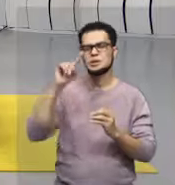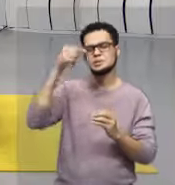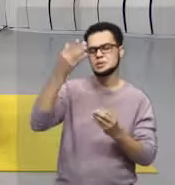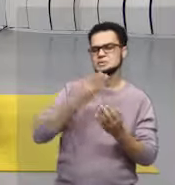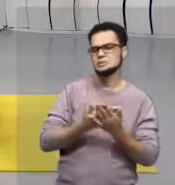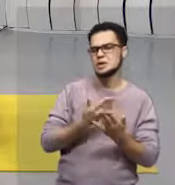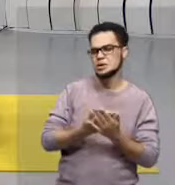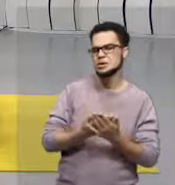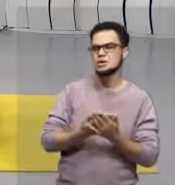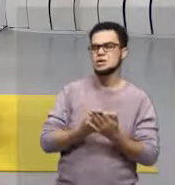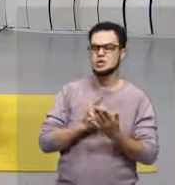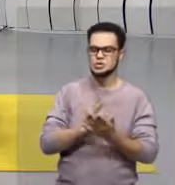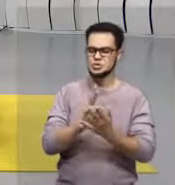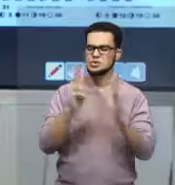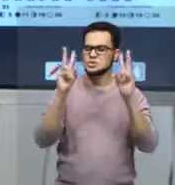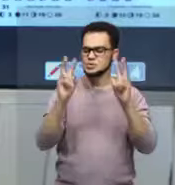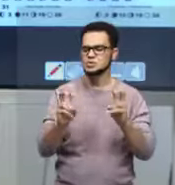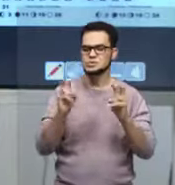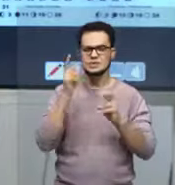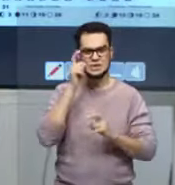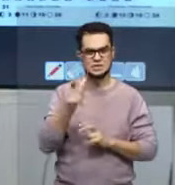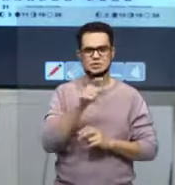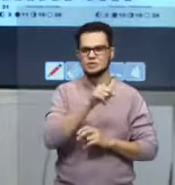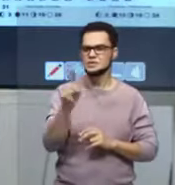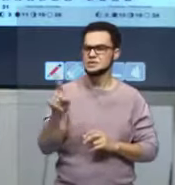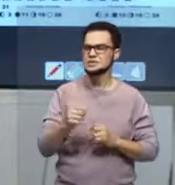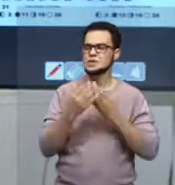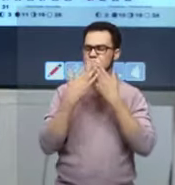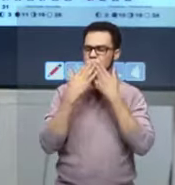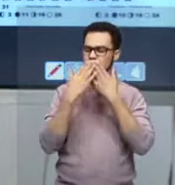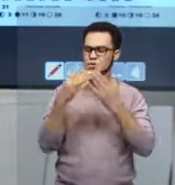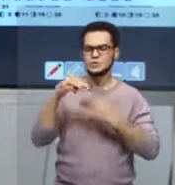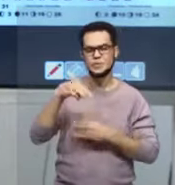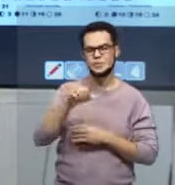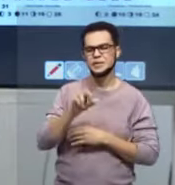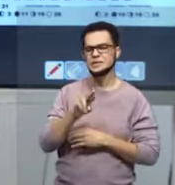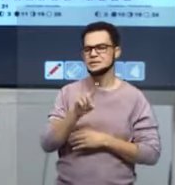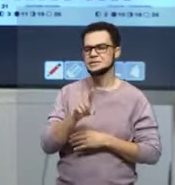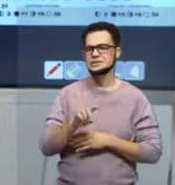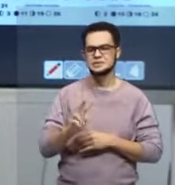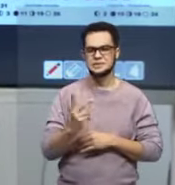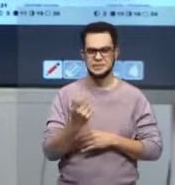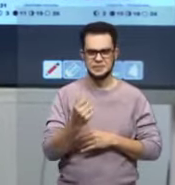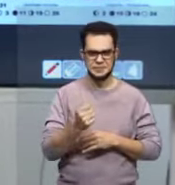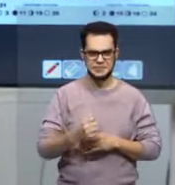aula eu continuo esse assunto bem interessante com vocês. Um grande beijo da Marizinha.